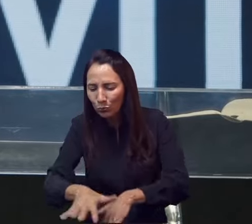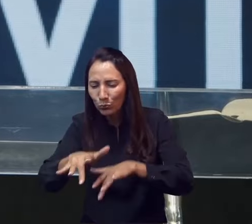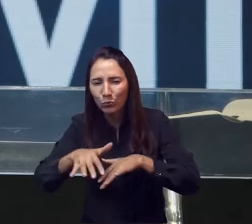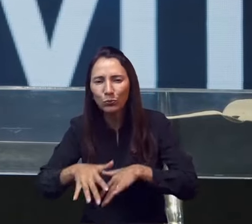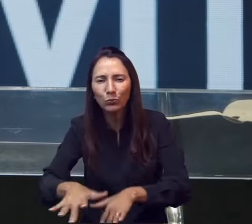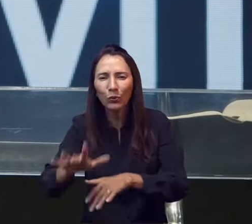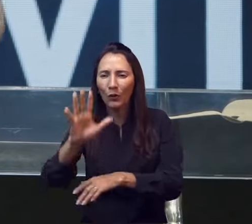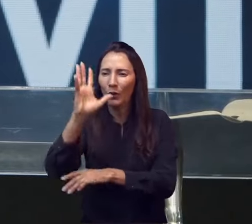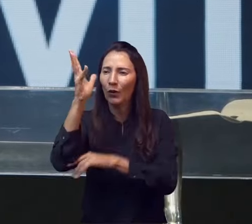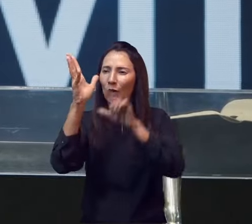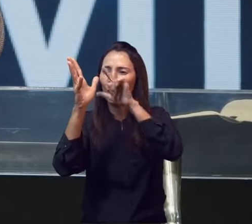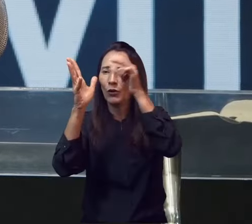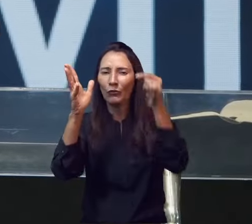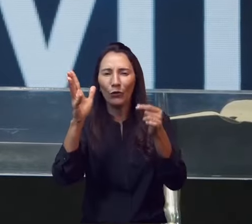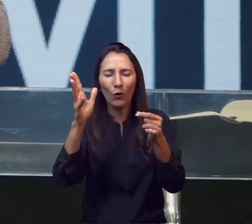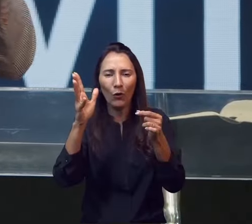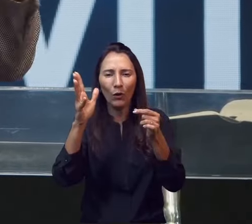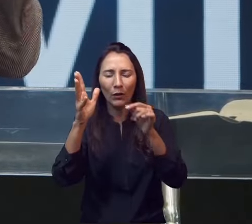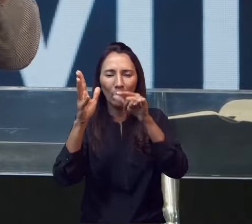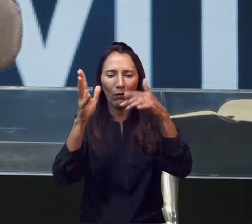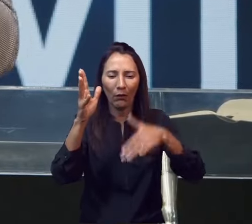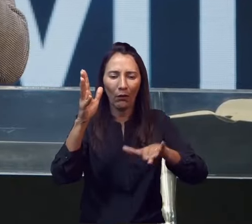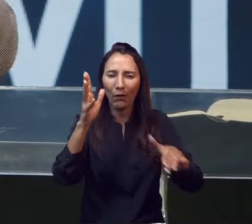quanto fizer prosperará